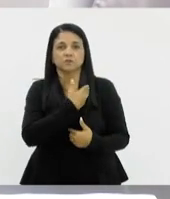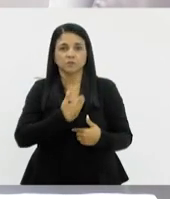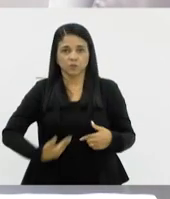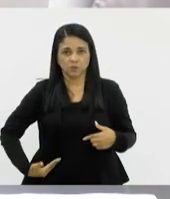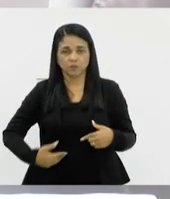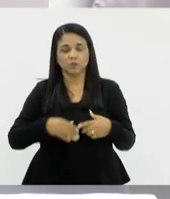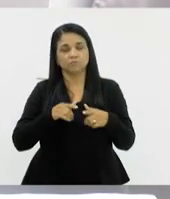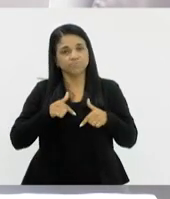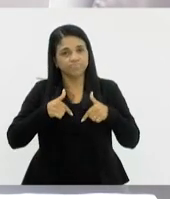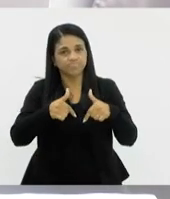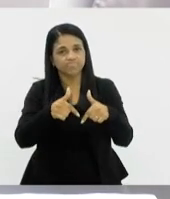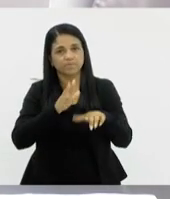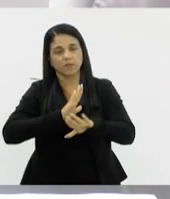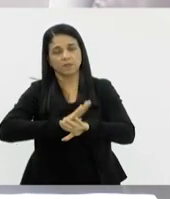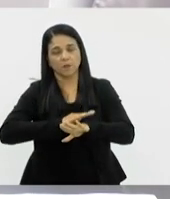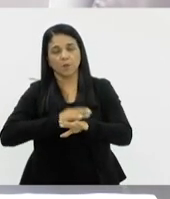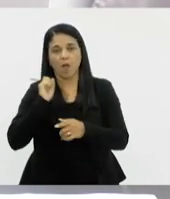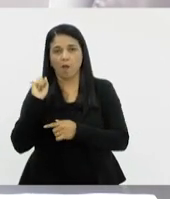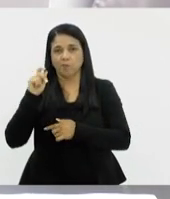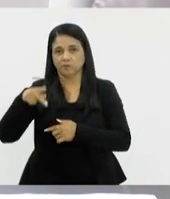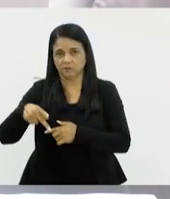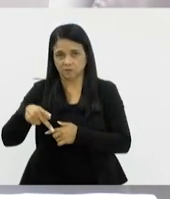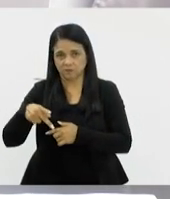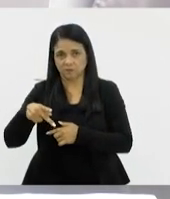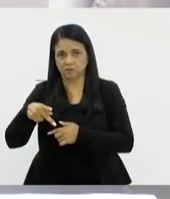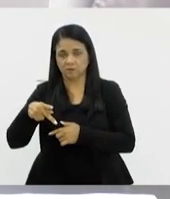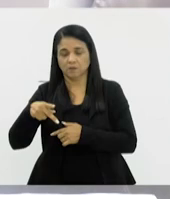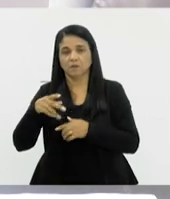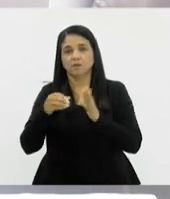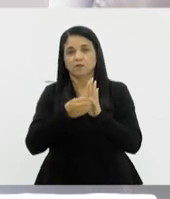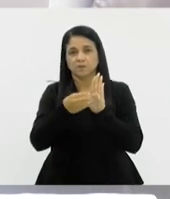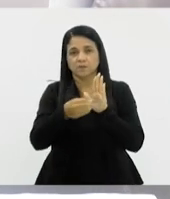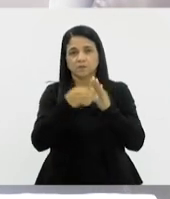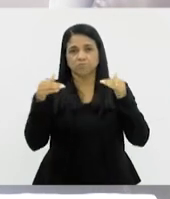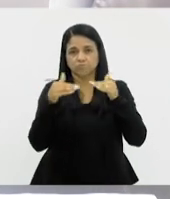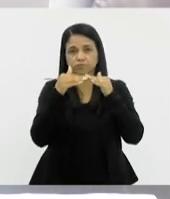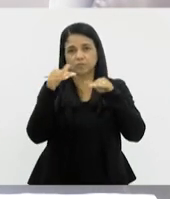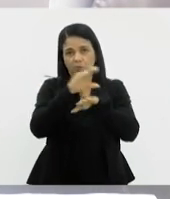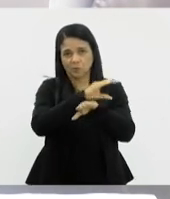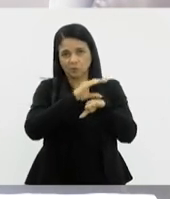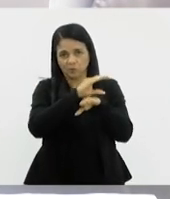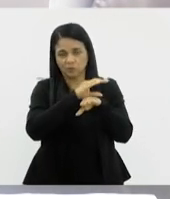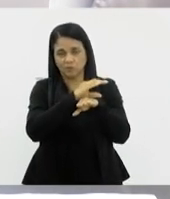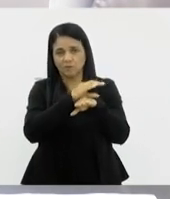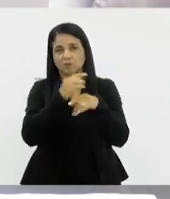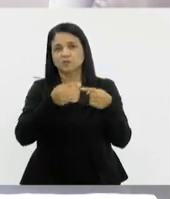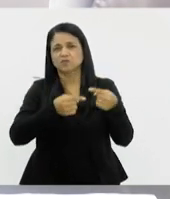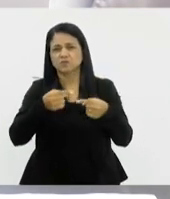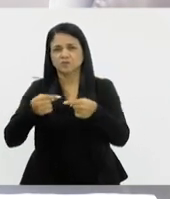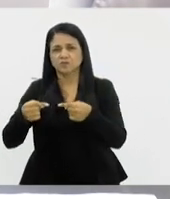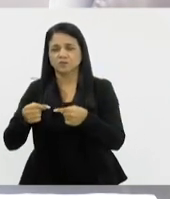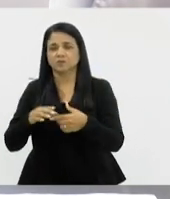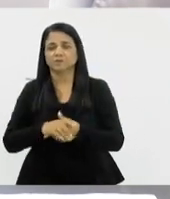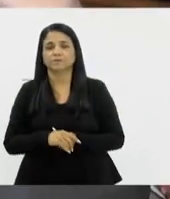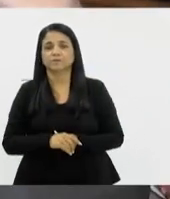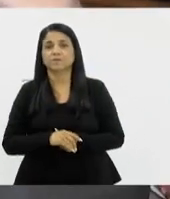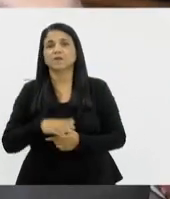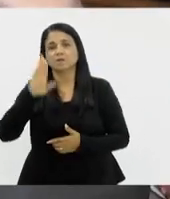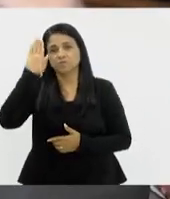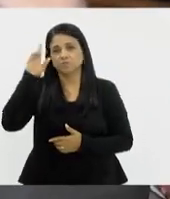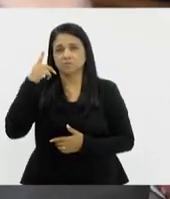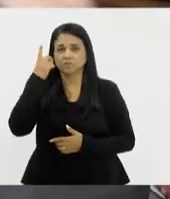serviço efetivo para fins de aposentadoria. Parecer é pela constitucionalidade. Em discussão. Senhor presidente. Para discutir, deputado Luiz